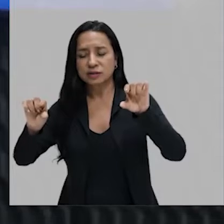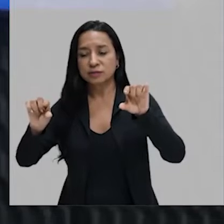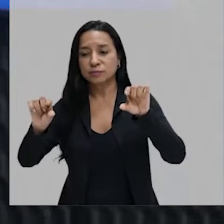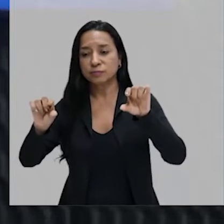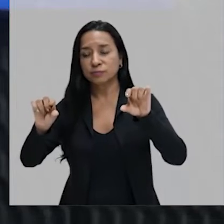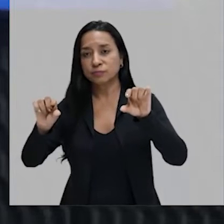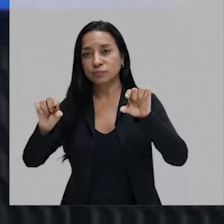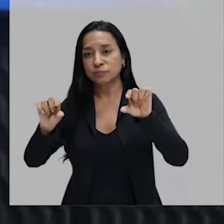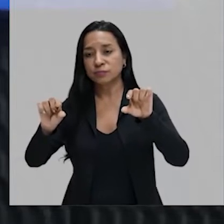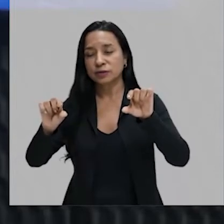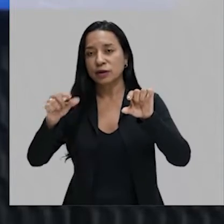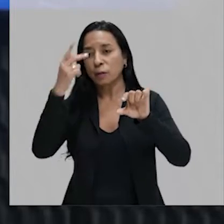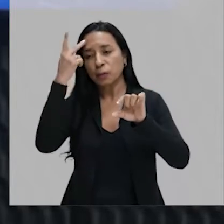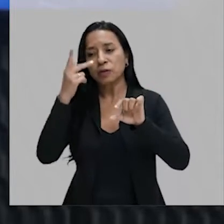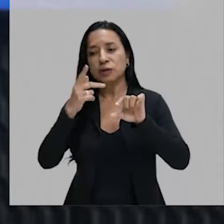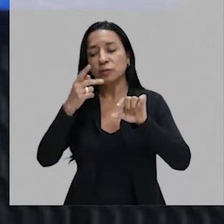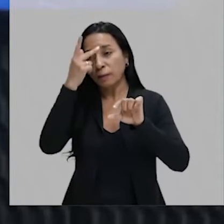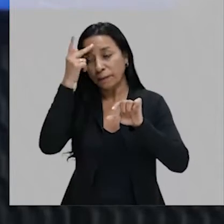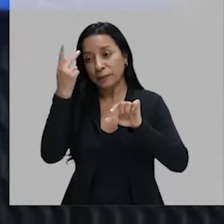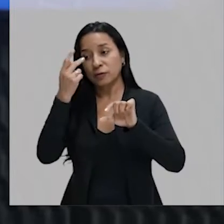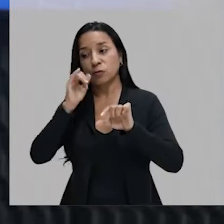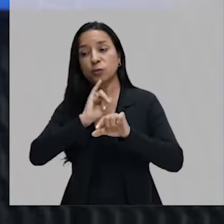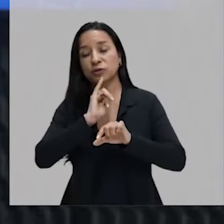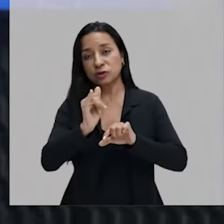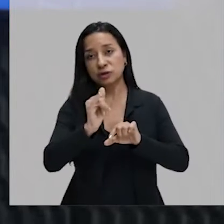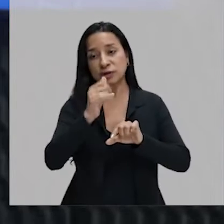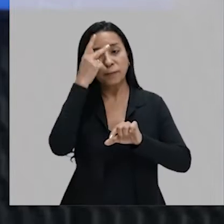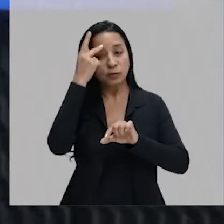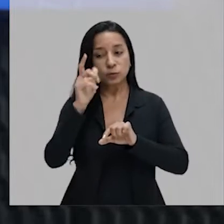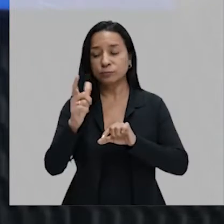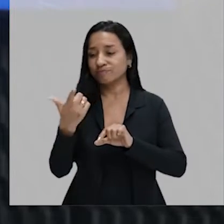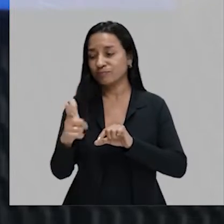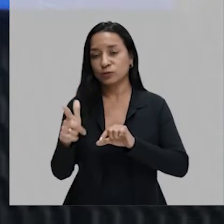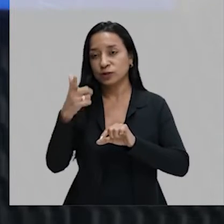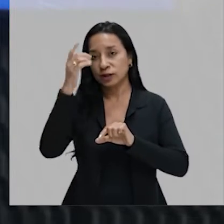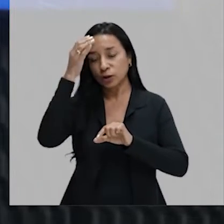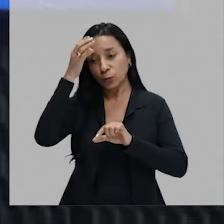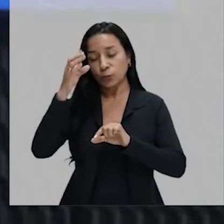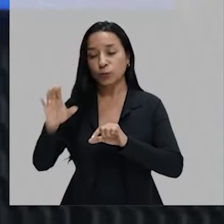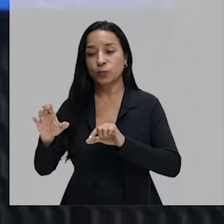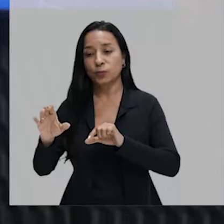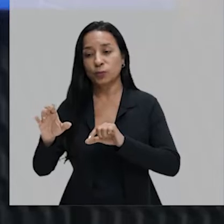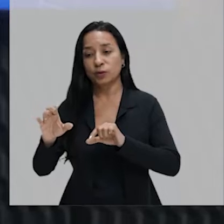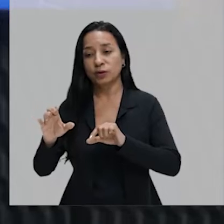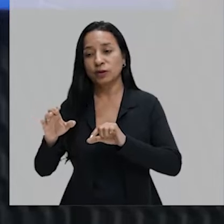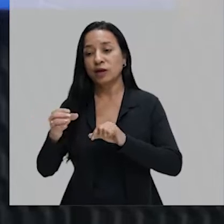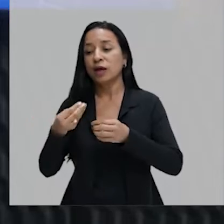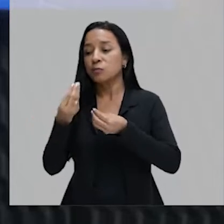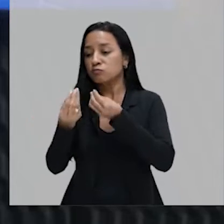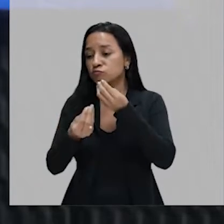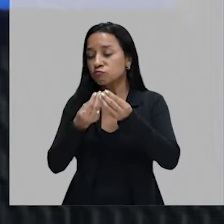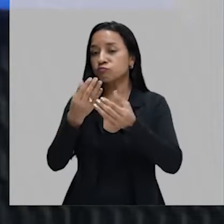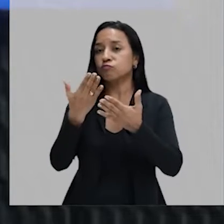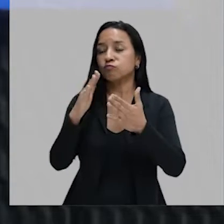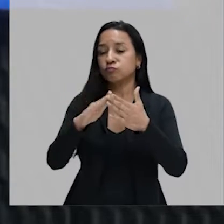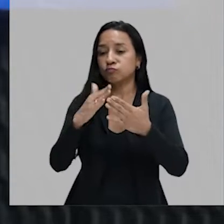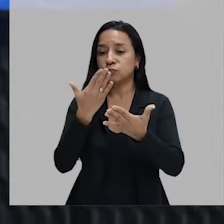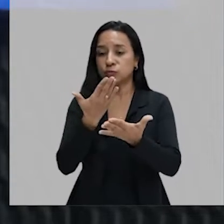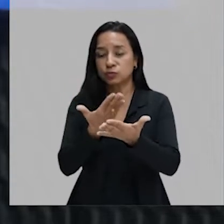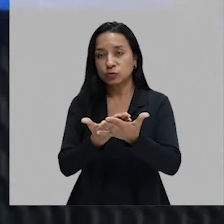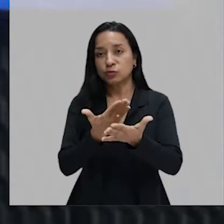essa pessoa não tem cultura. Isso não existe. Né? O teu nível de escolaridade, o teu nível